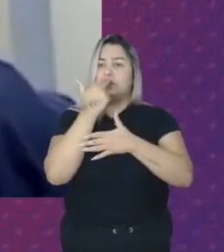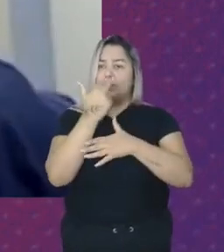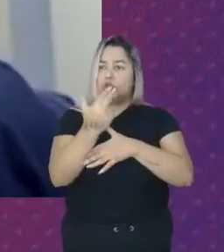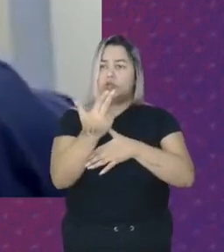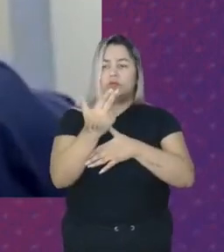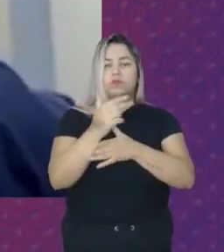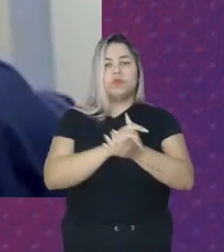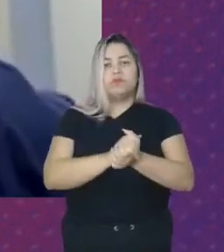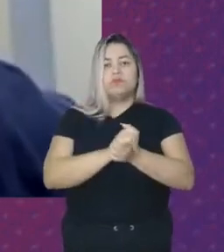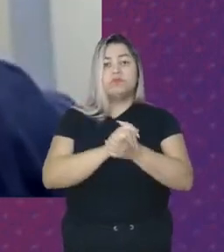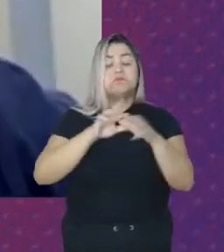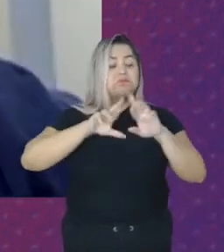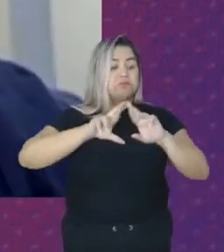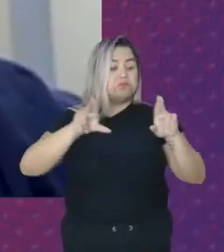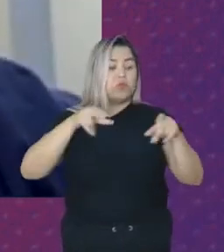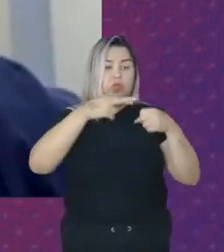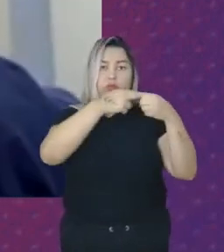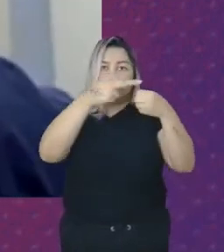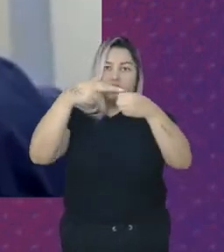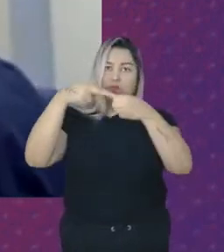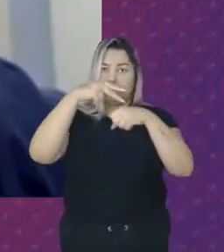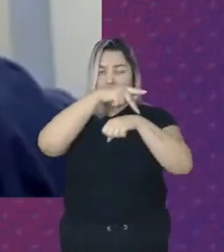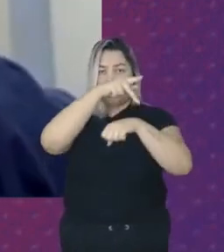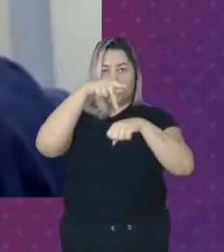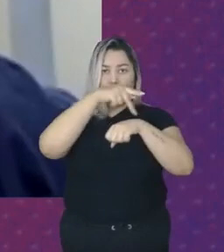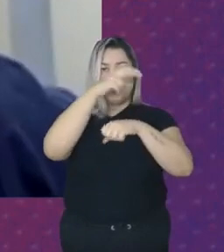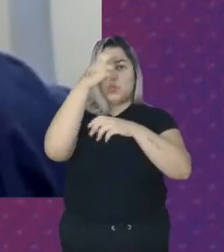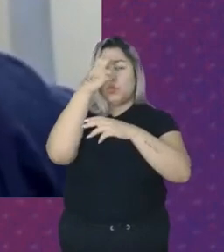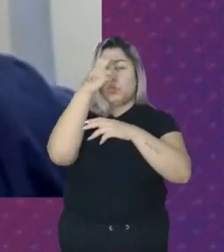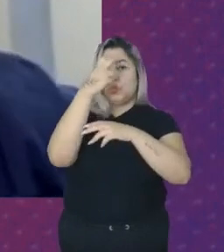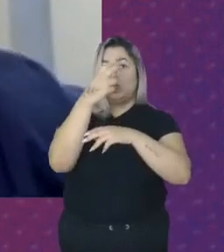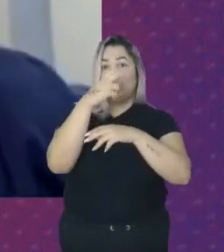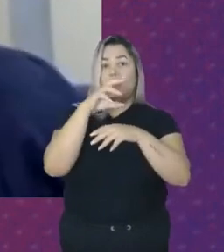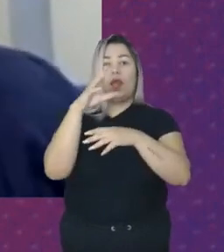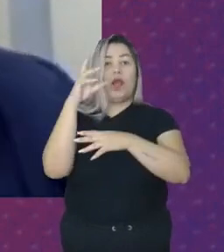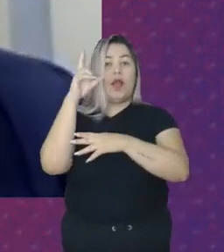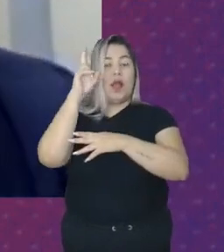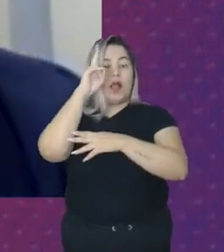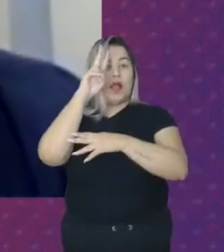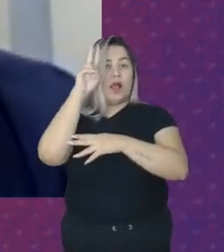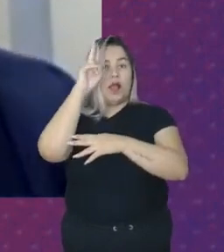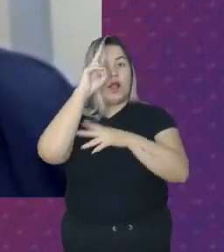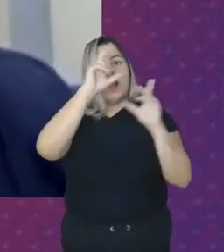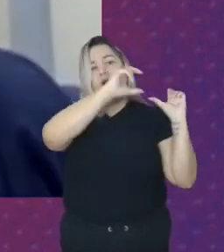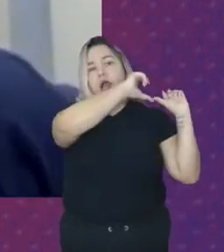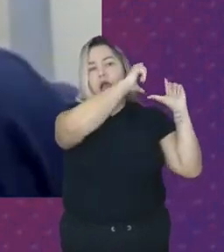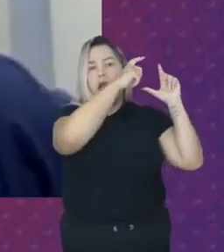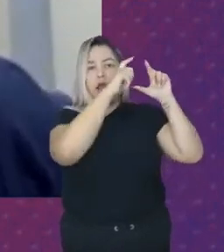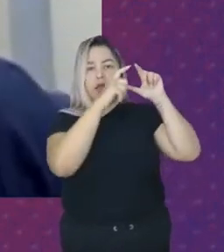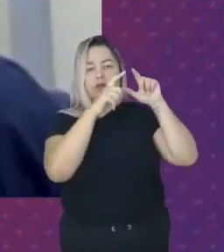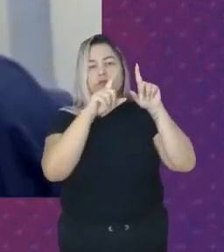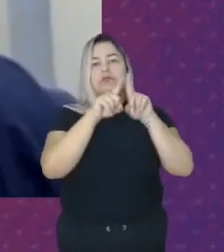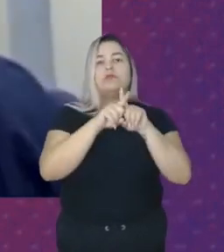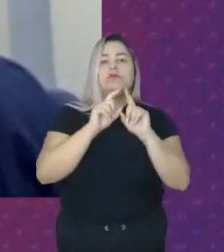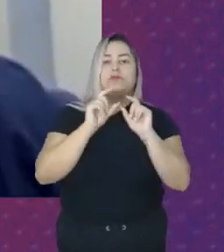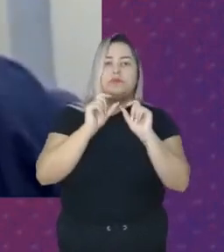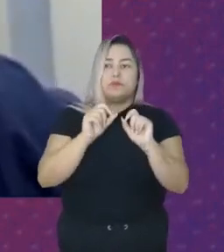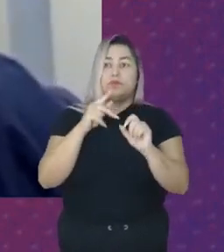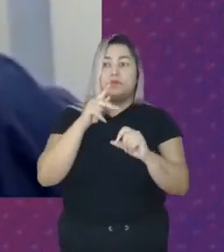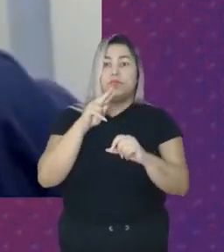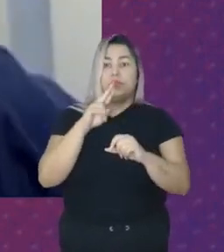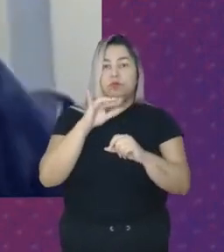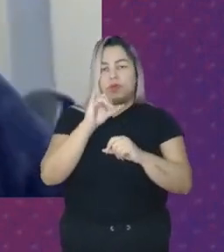temos, nas diferentes regiões do país, culturas, memórias, ancestralidade, plurais,